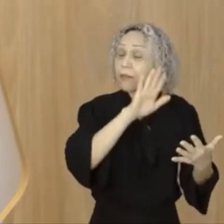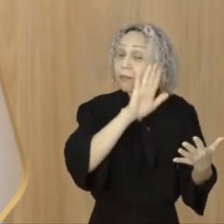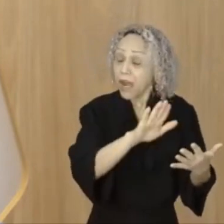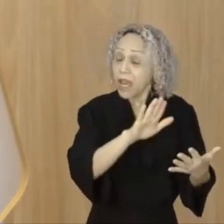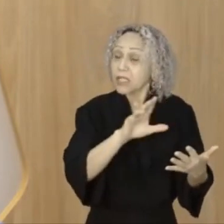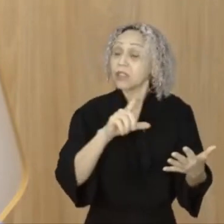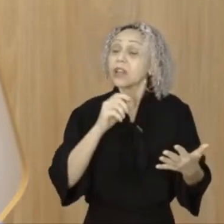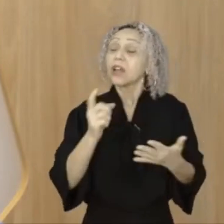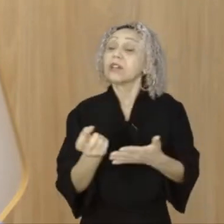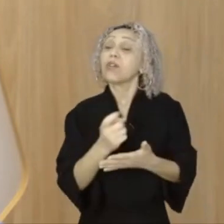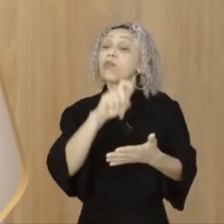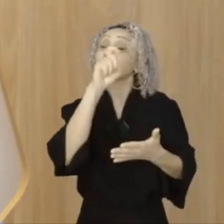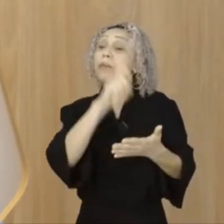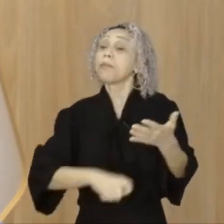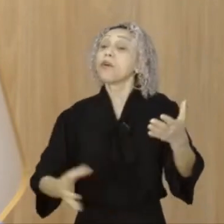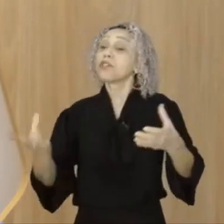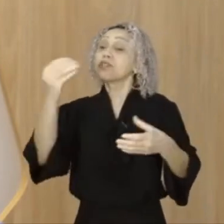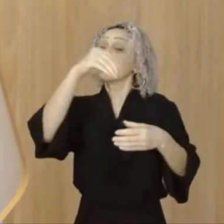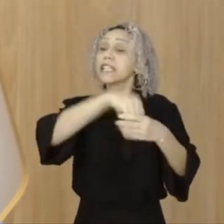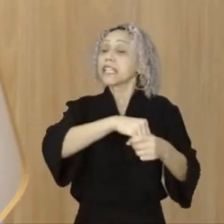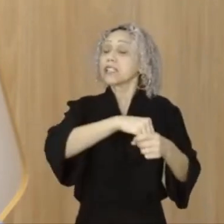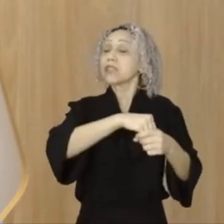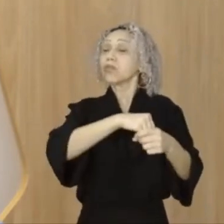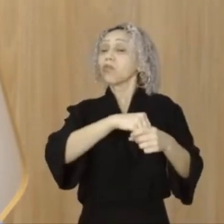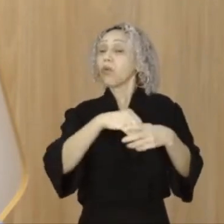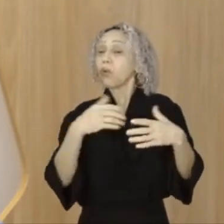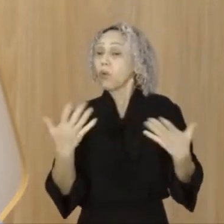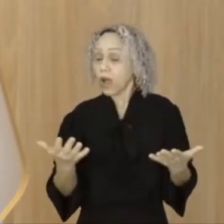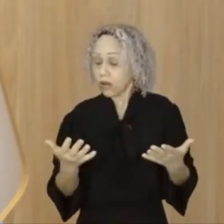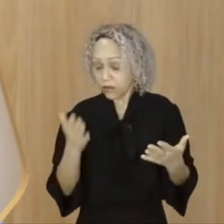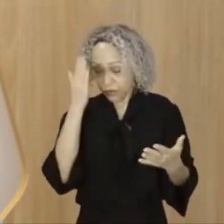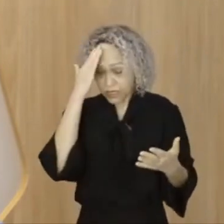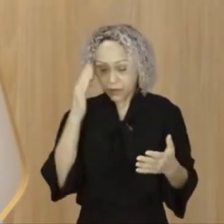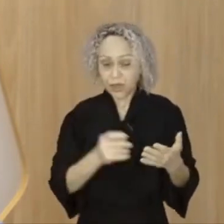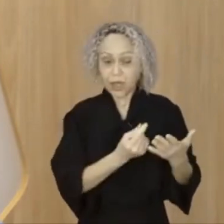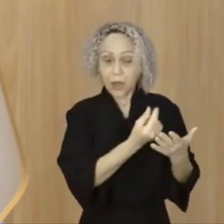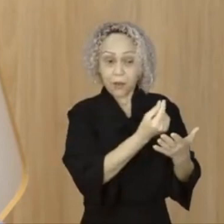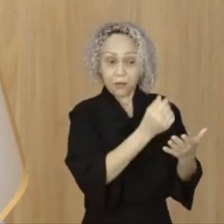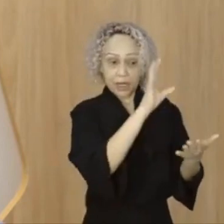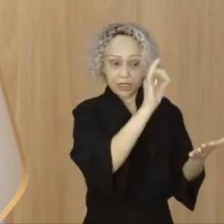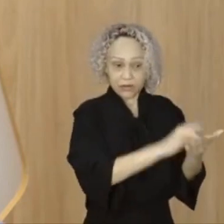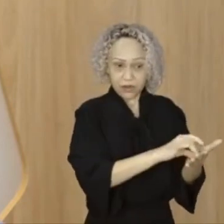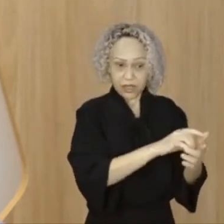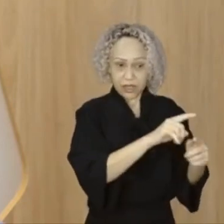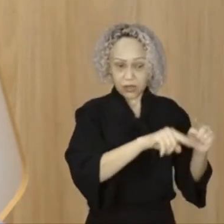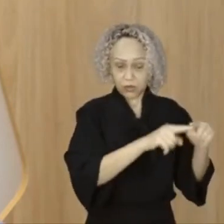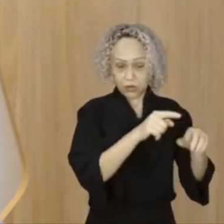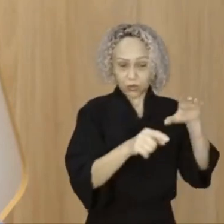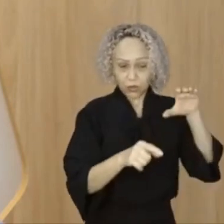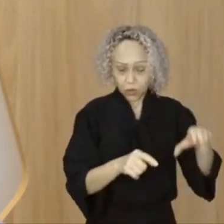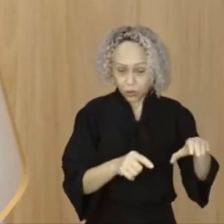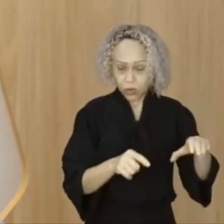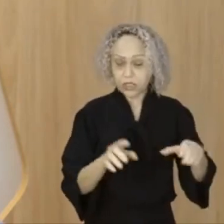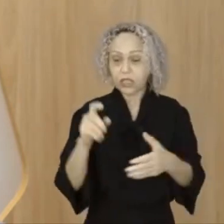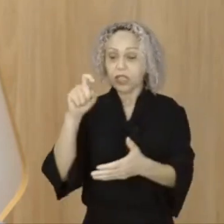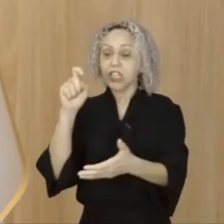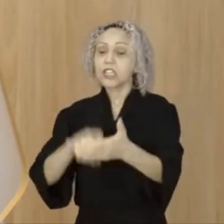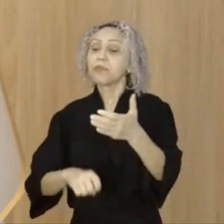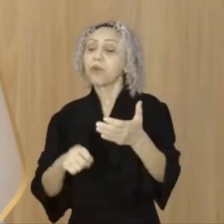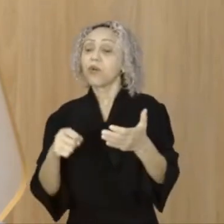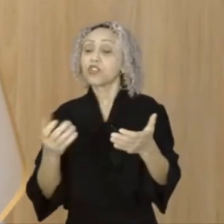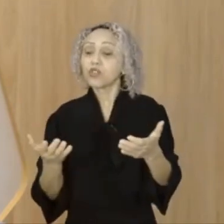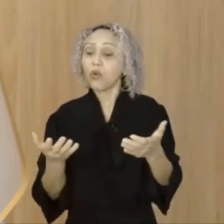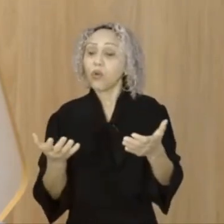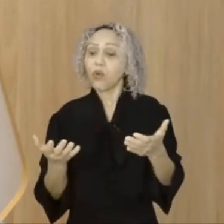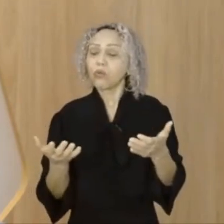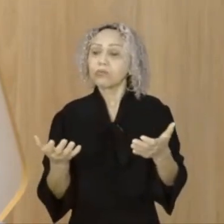paga a maior carga tributária do que os mais ricos. Porque o Brasil, infelizmente, tem um sistema tributário